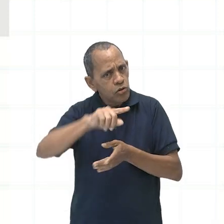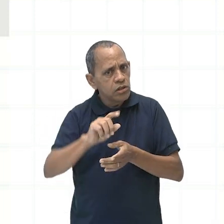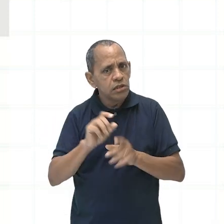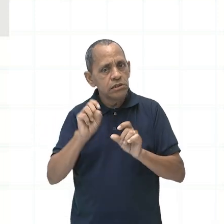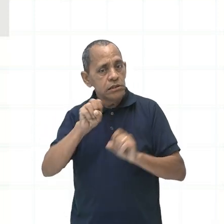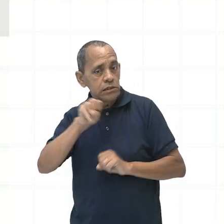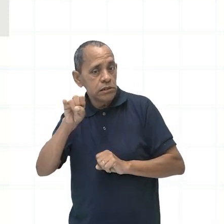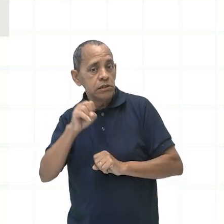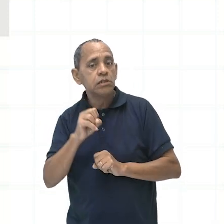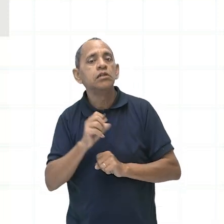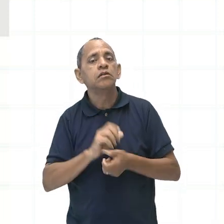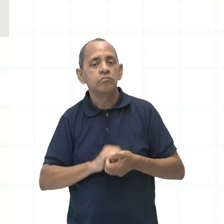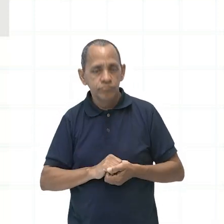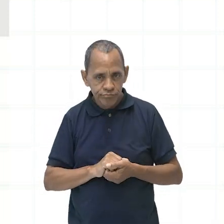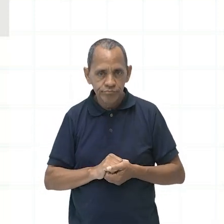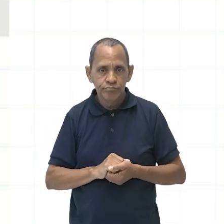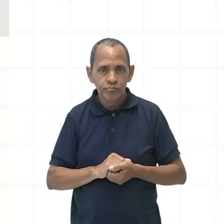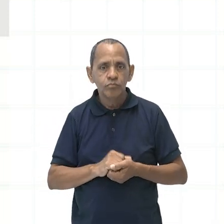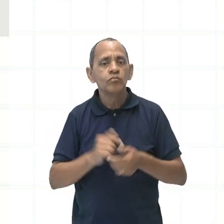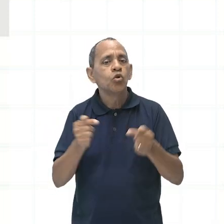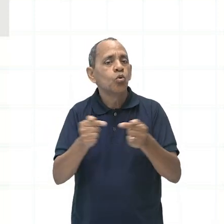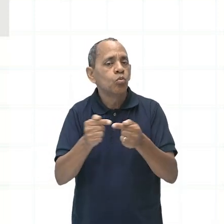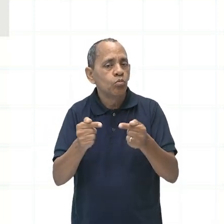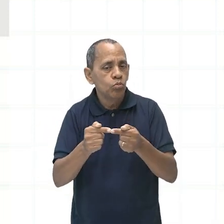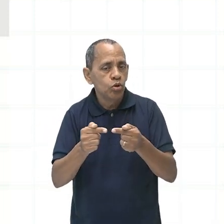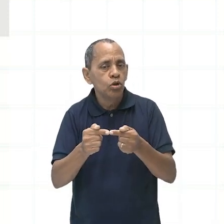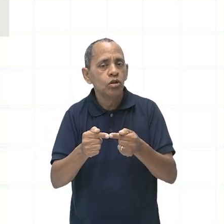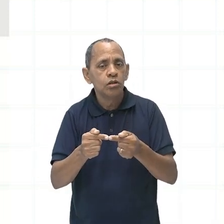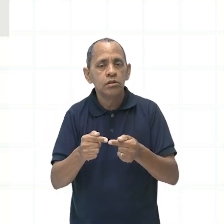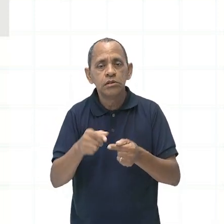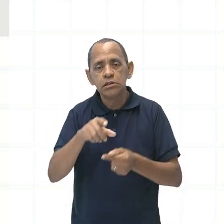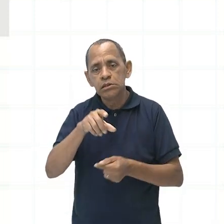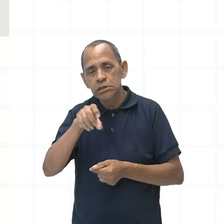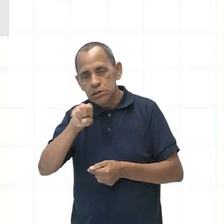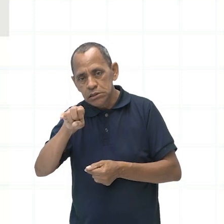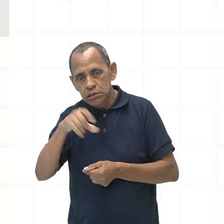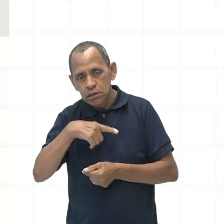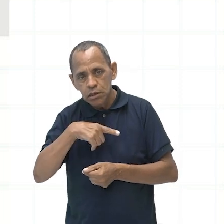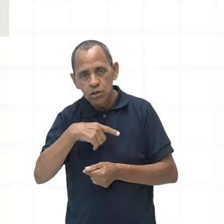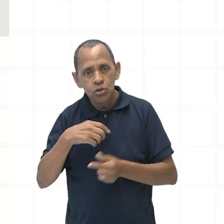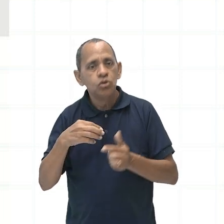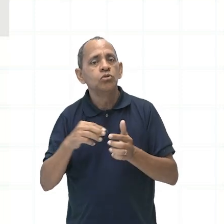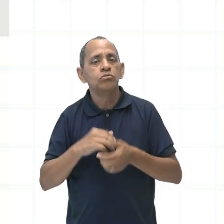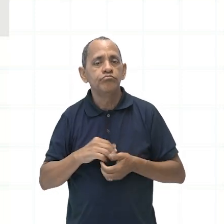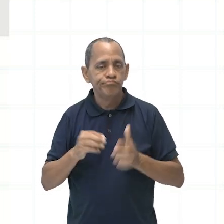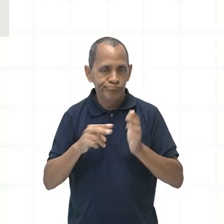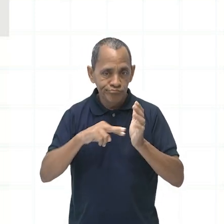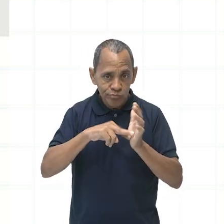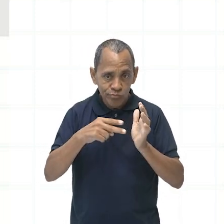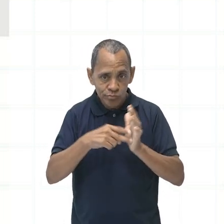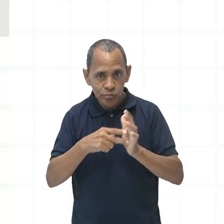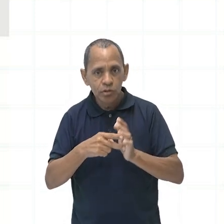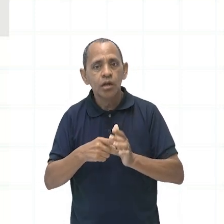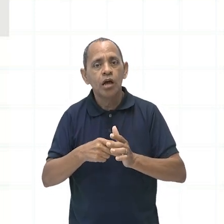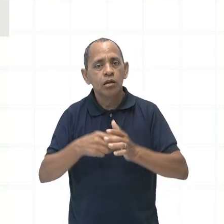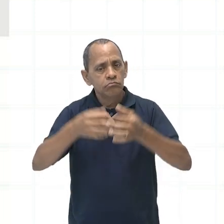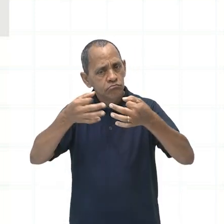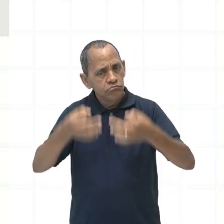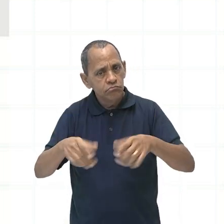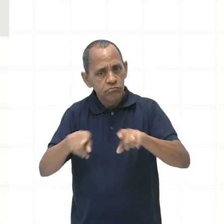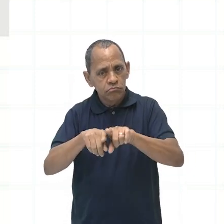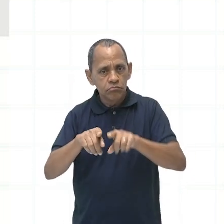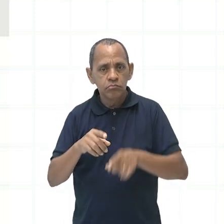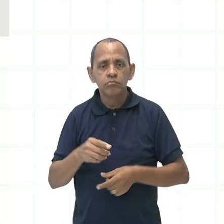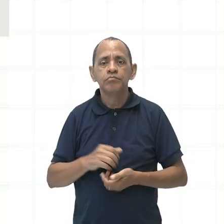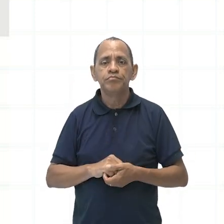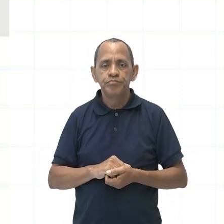apresentar para vocês e ver se combina, ver se o sentido dá certo. E aí você saberá que aquele conectivo como